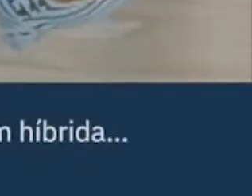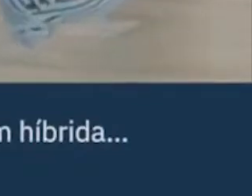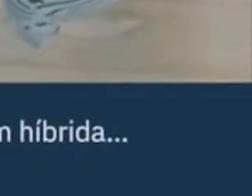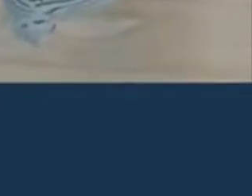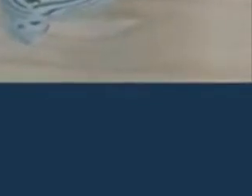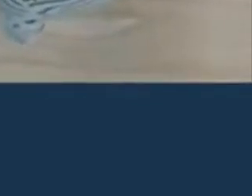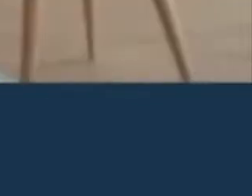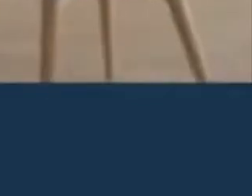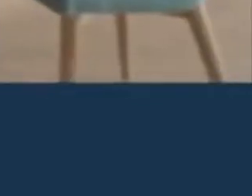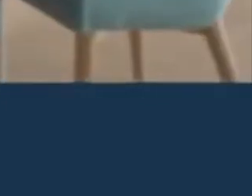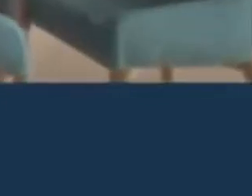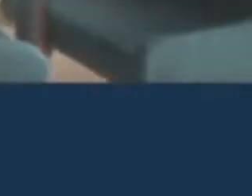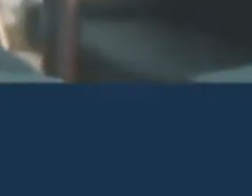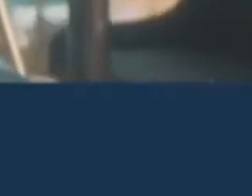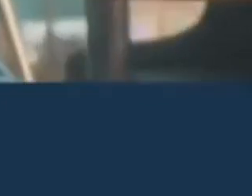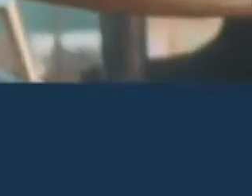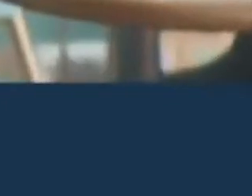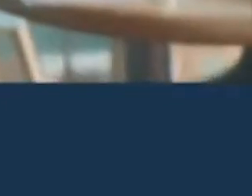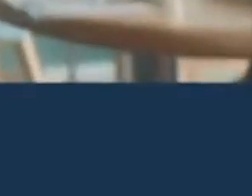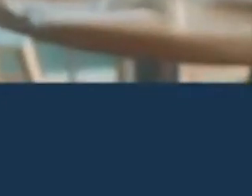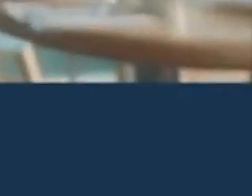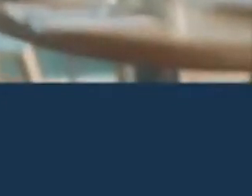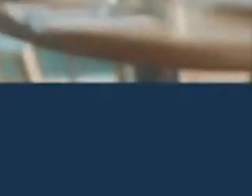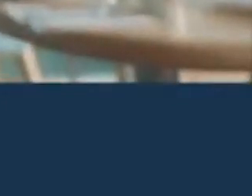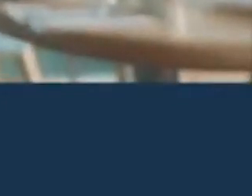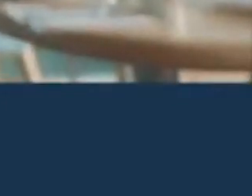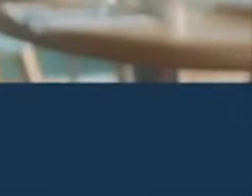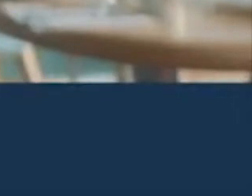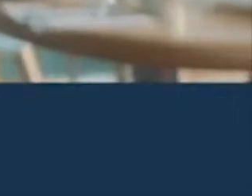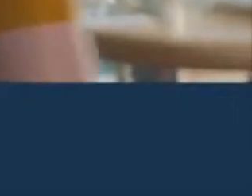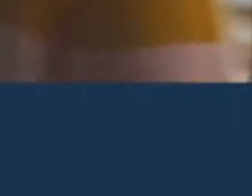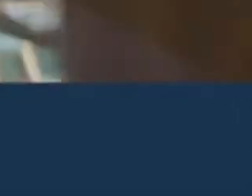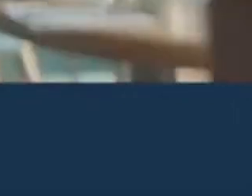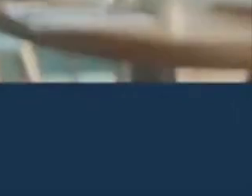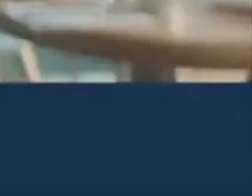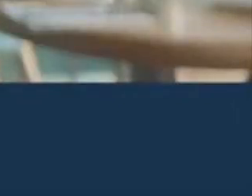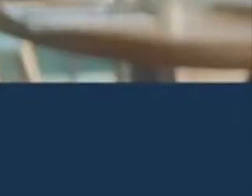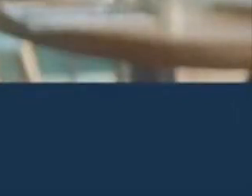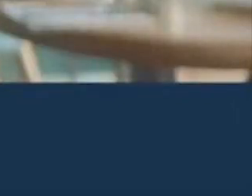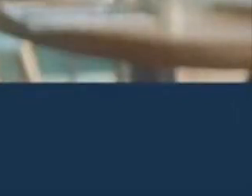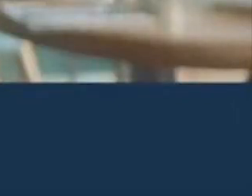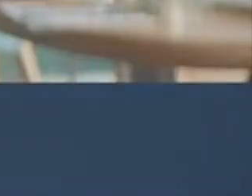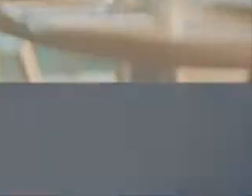nuvem híbrida, usando as ferramentas, as plataformas e o conhecimento da IBM.